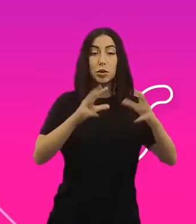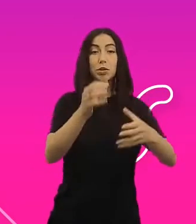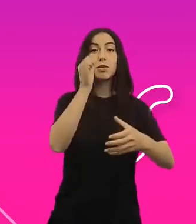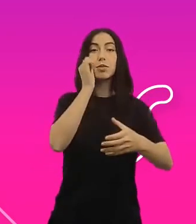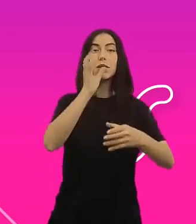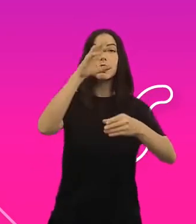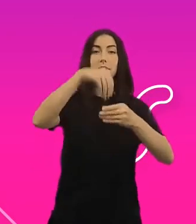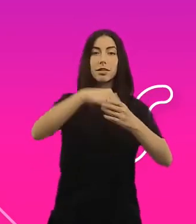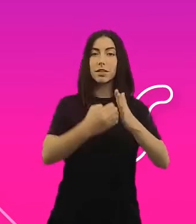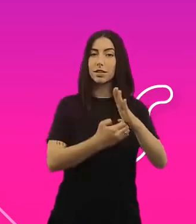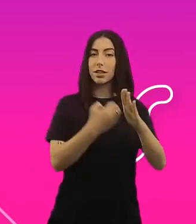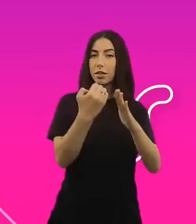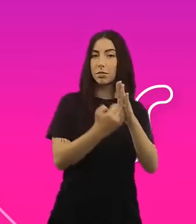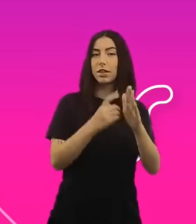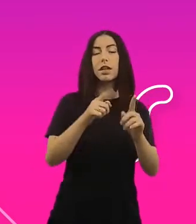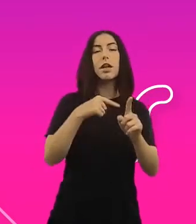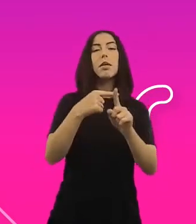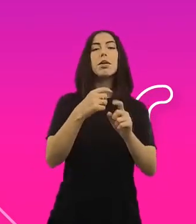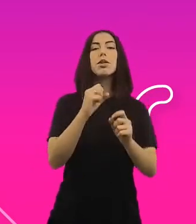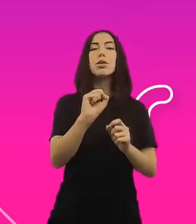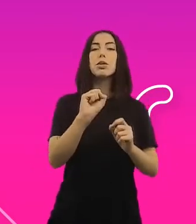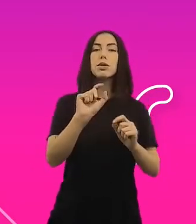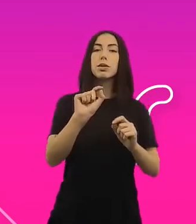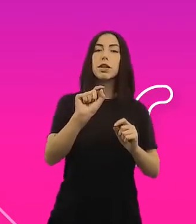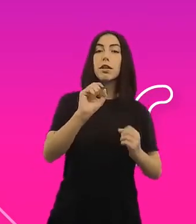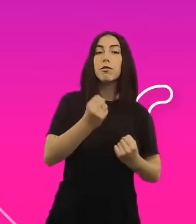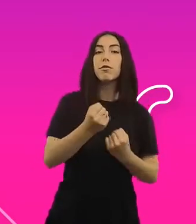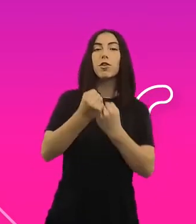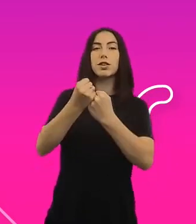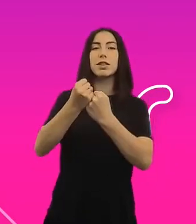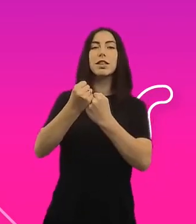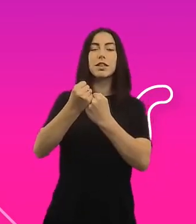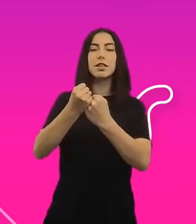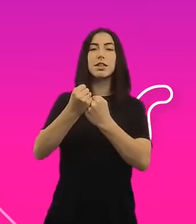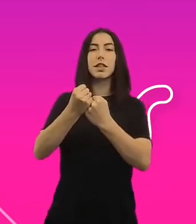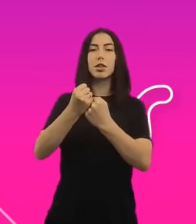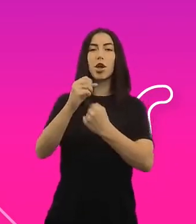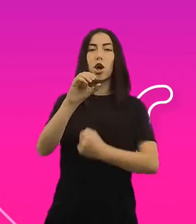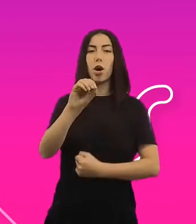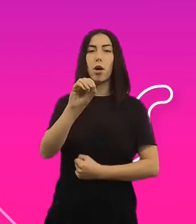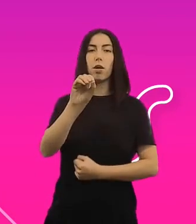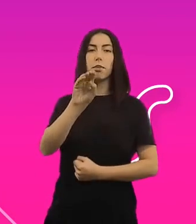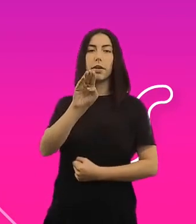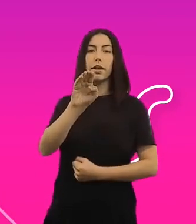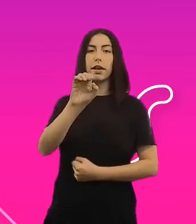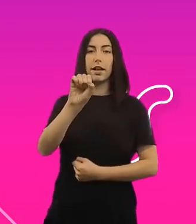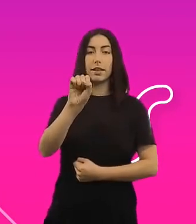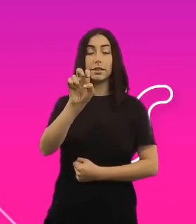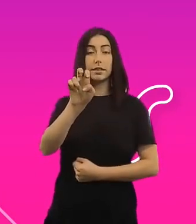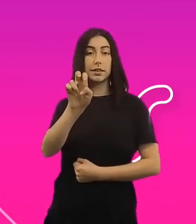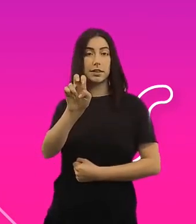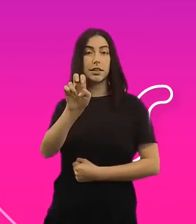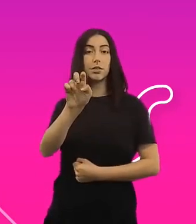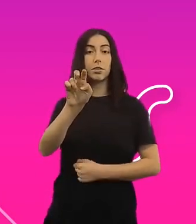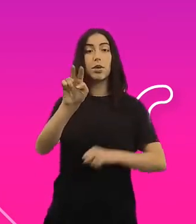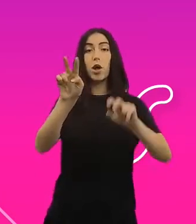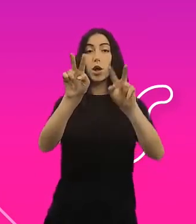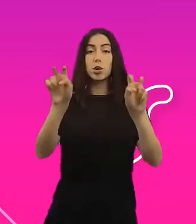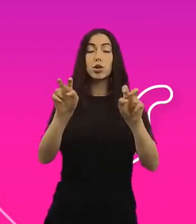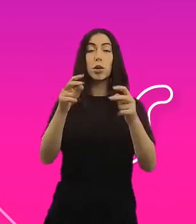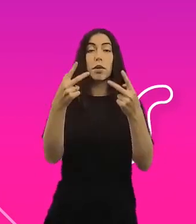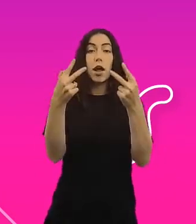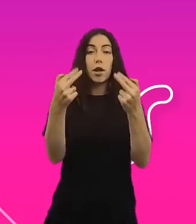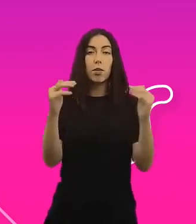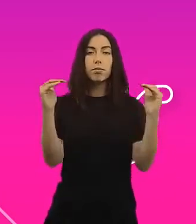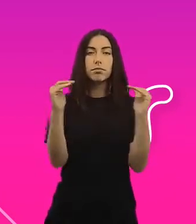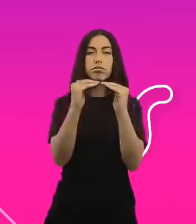o ODS 5 de igualdade de gênero. Quando a gente fala de trabalhar 5 eixos de atuação, até em função da